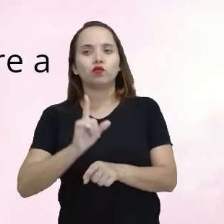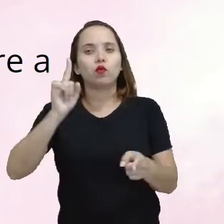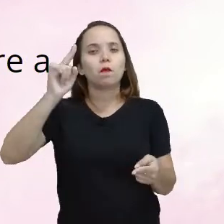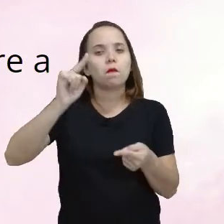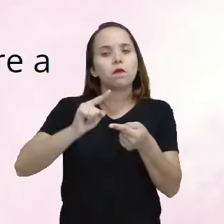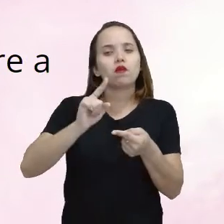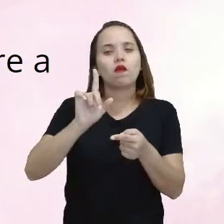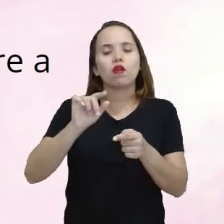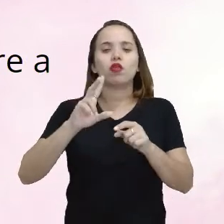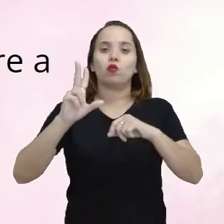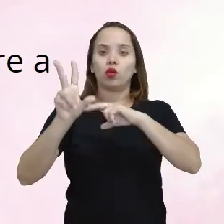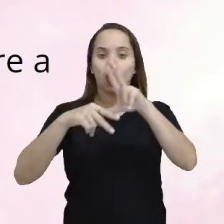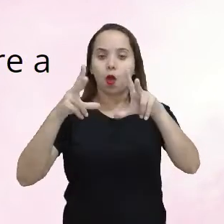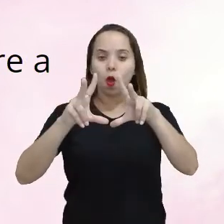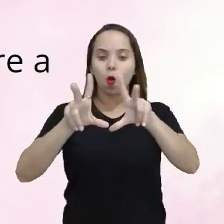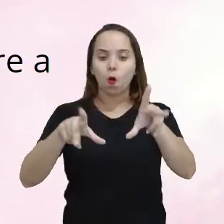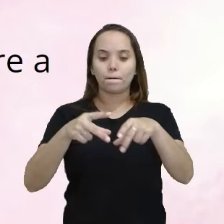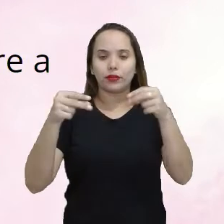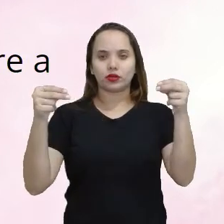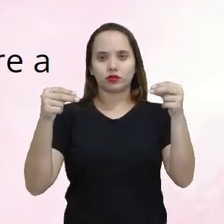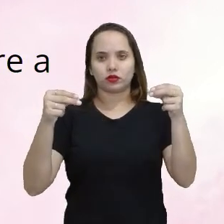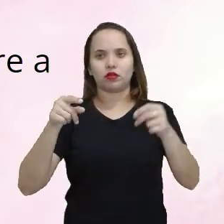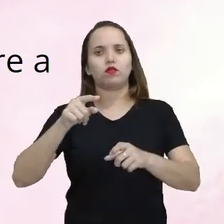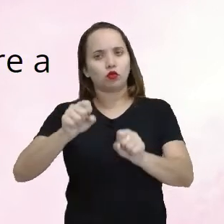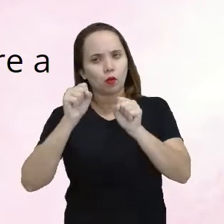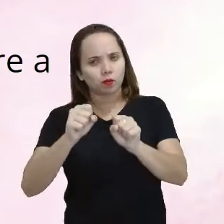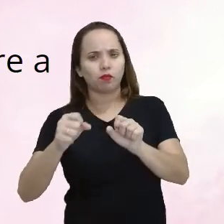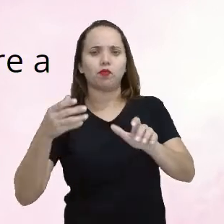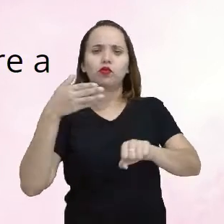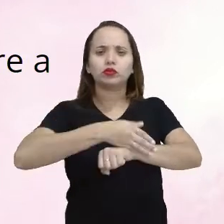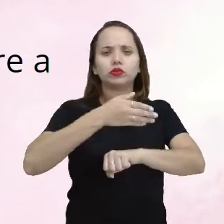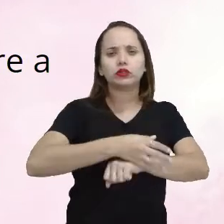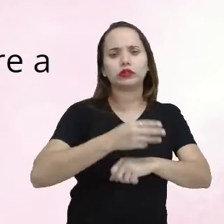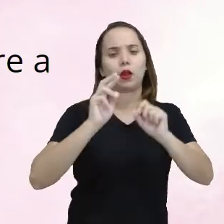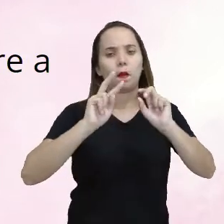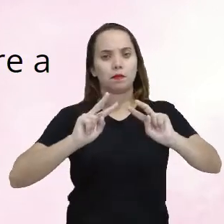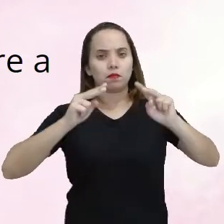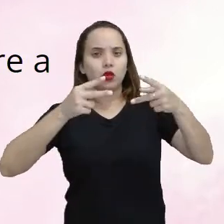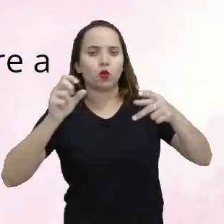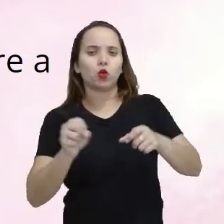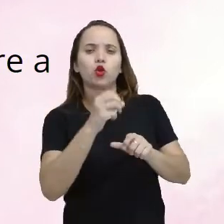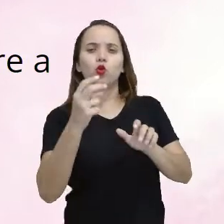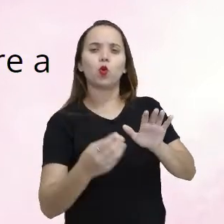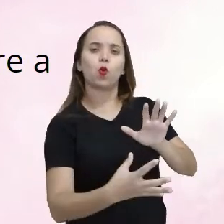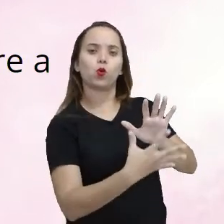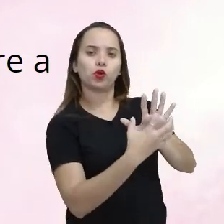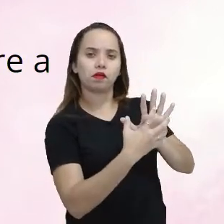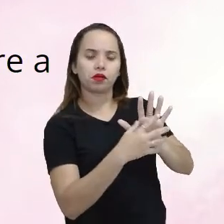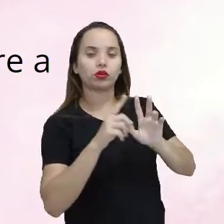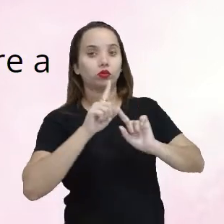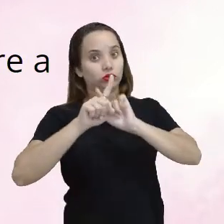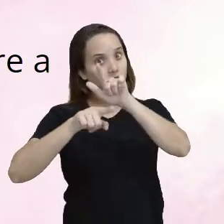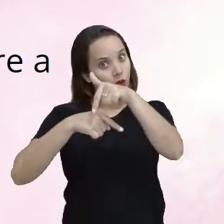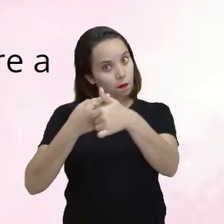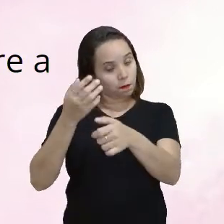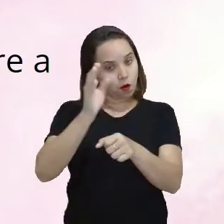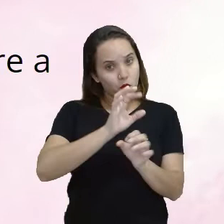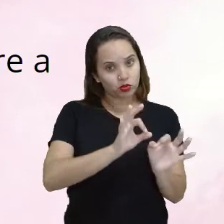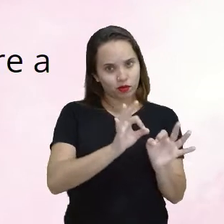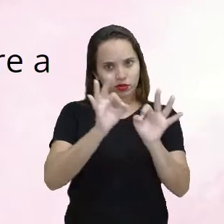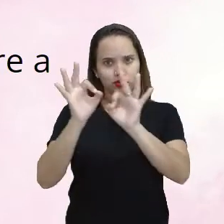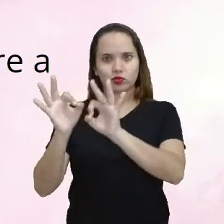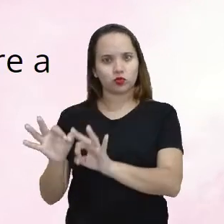Presente. Vocês vão ver aí com esse QR Code, ou podem entrar aí pelo link. Pois bem, depois de ver esse curta, vocês vão